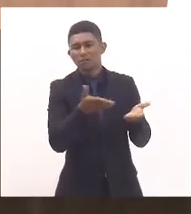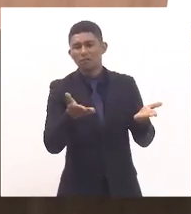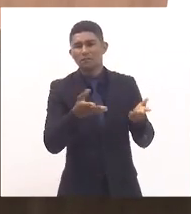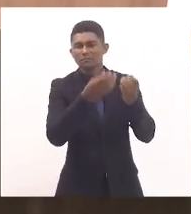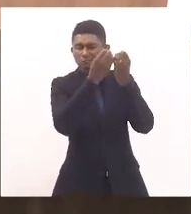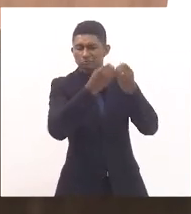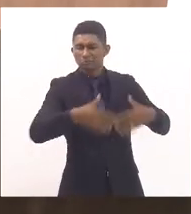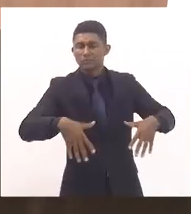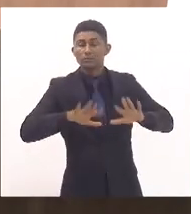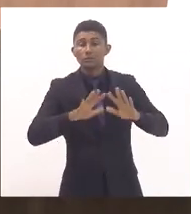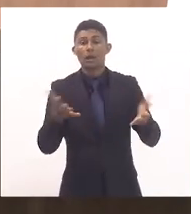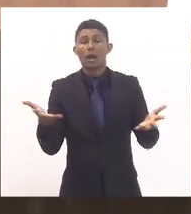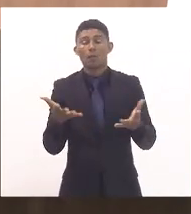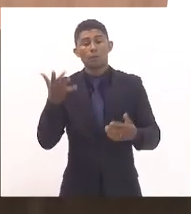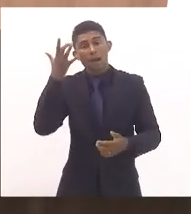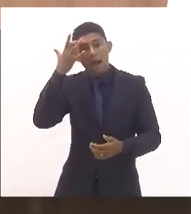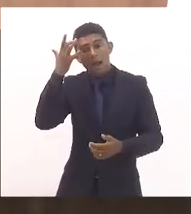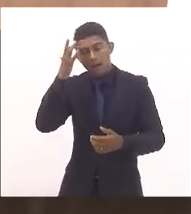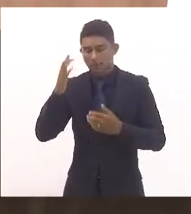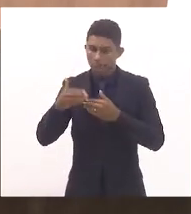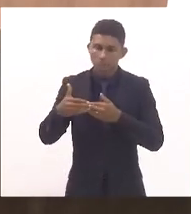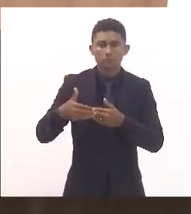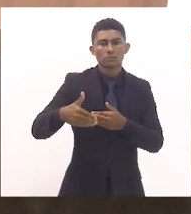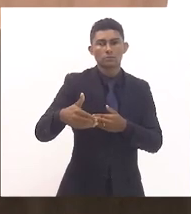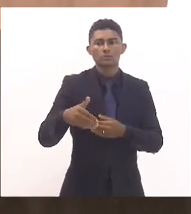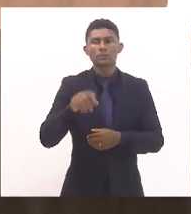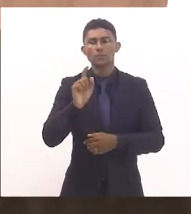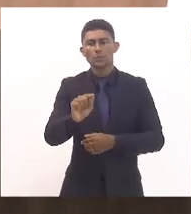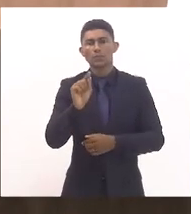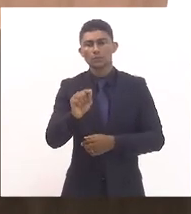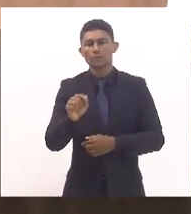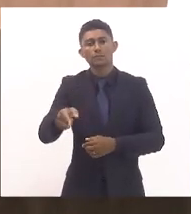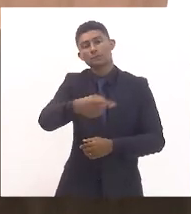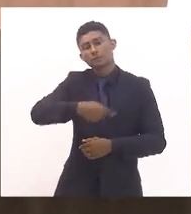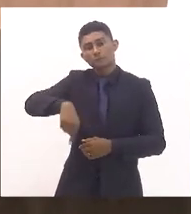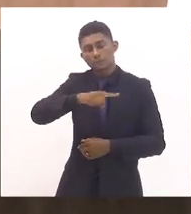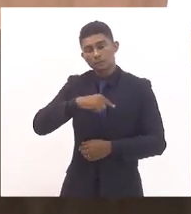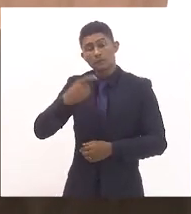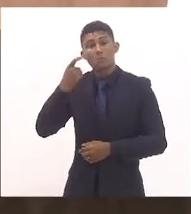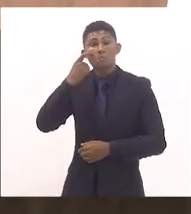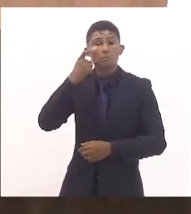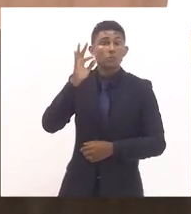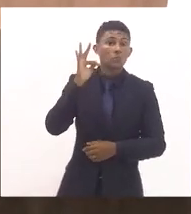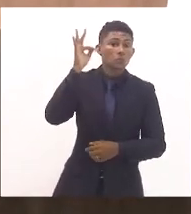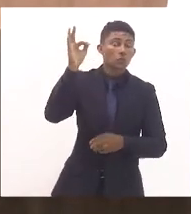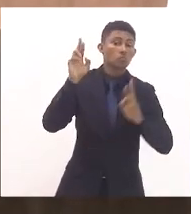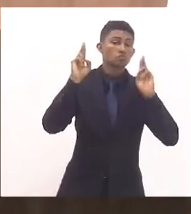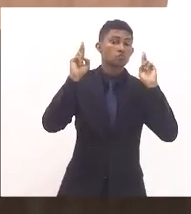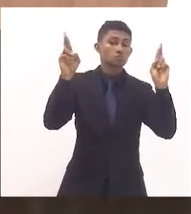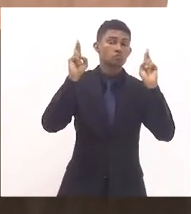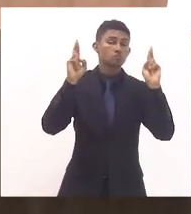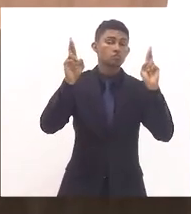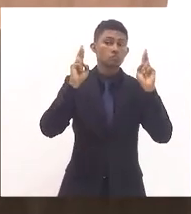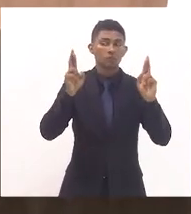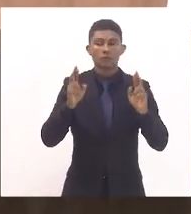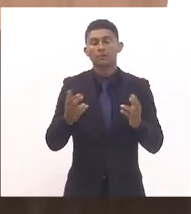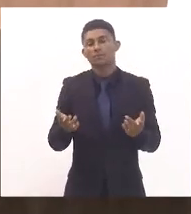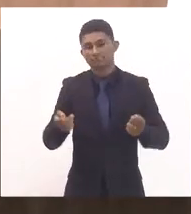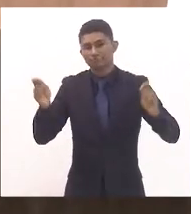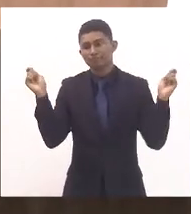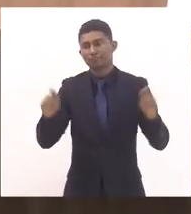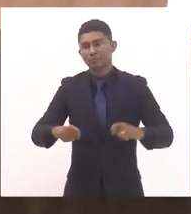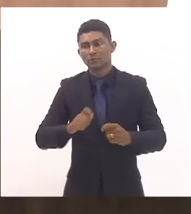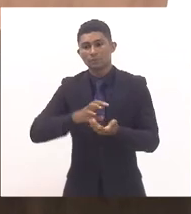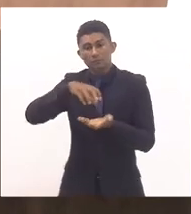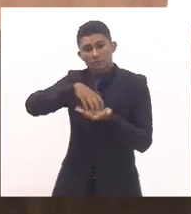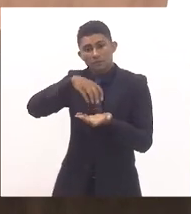acho que agora, a partir desse ponto, a gente tem uma luz no fim do túnel e uma esperança de que o